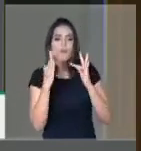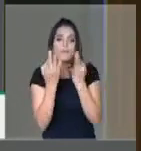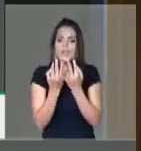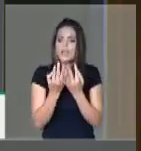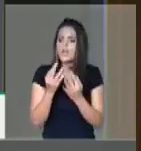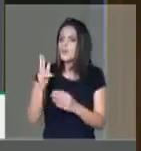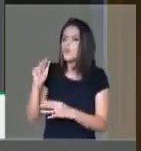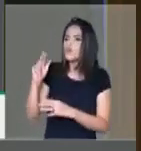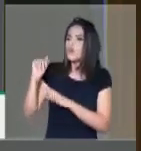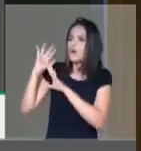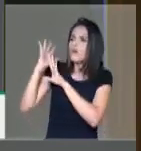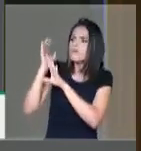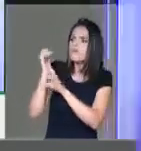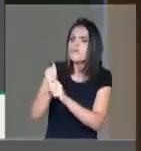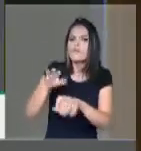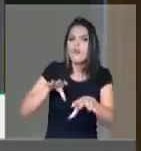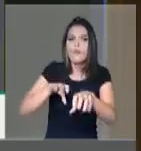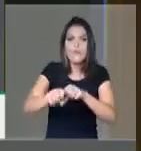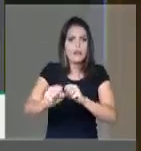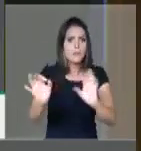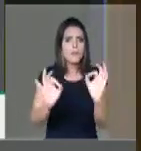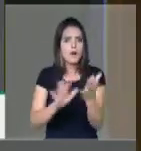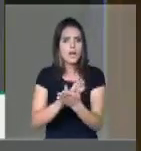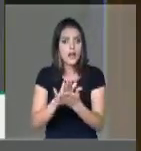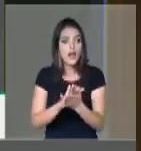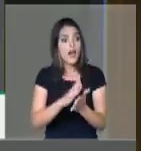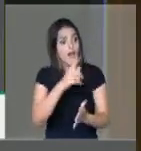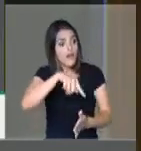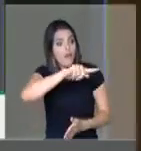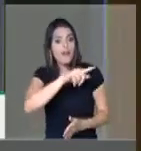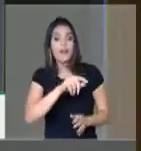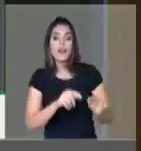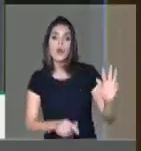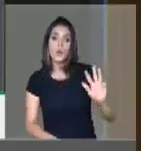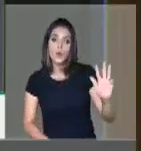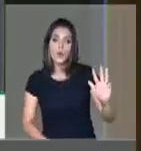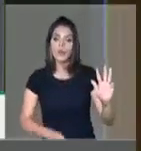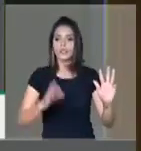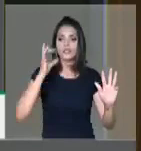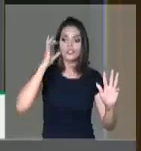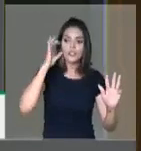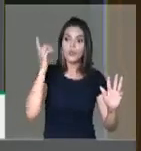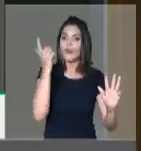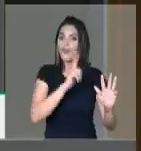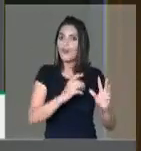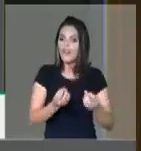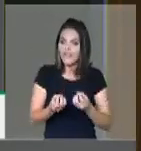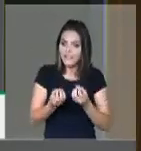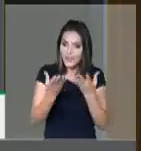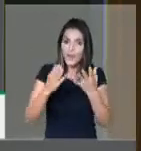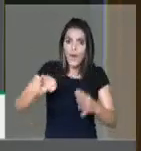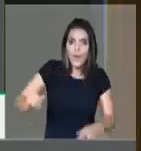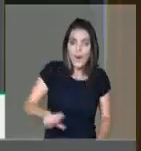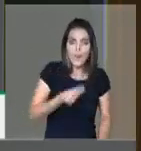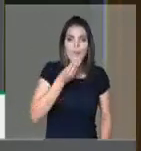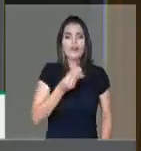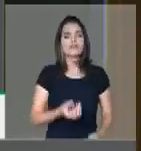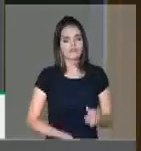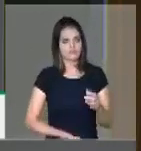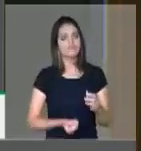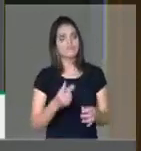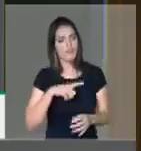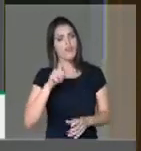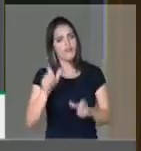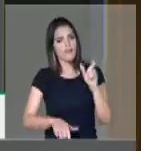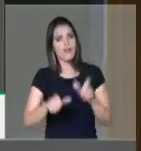suas famílias pelas oportunidades criadas nos governos Lula e Dilma. 4 milhões a mais